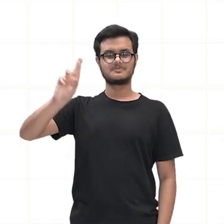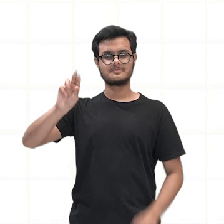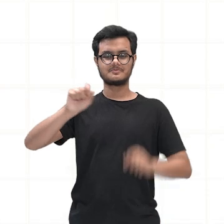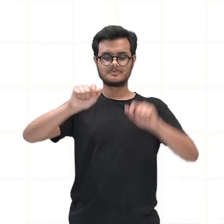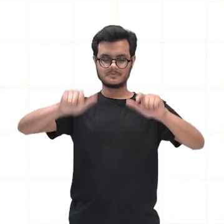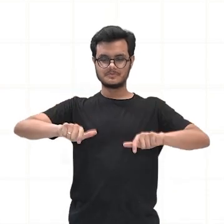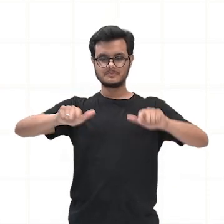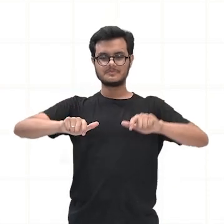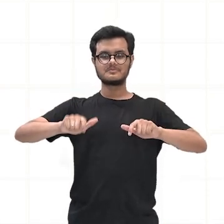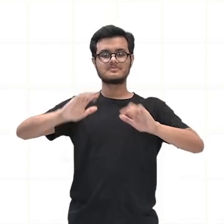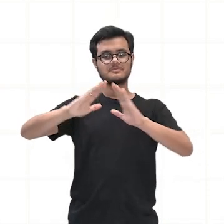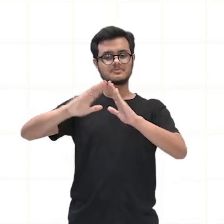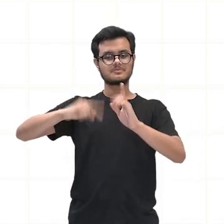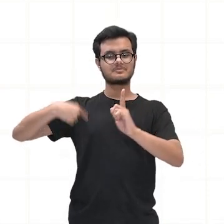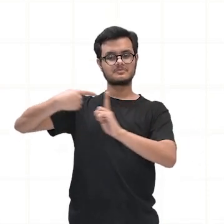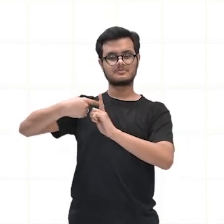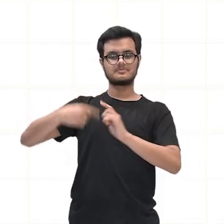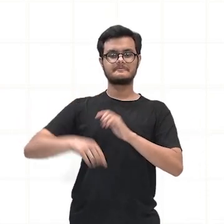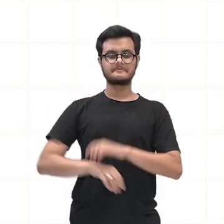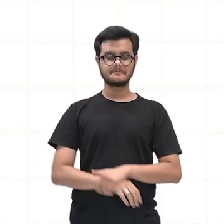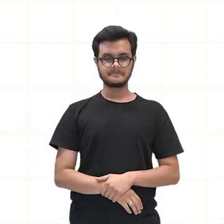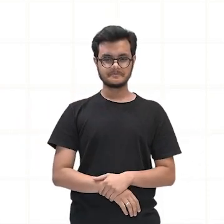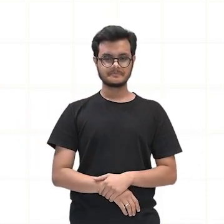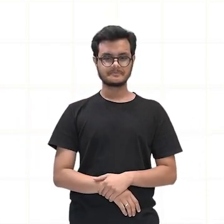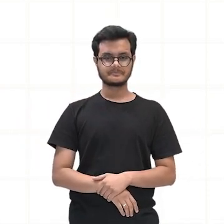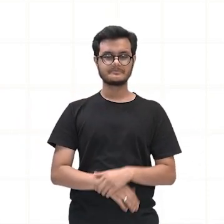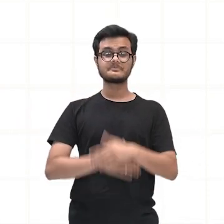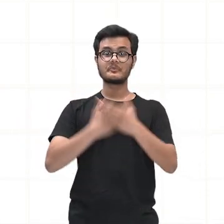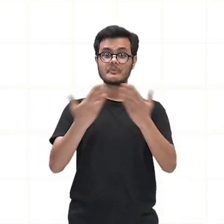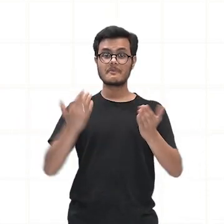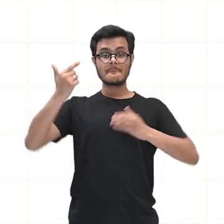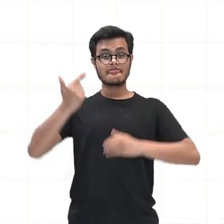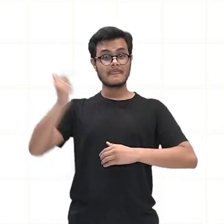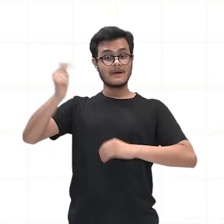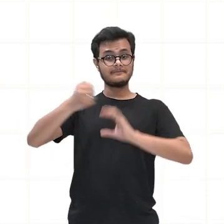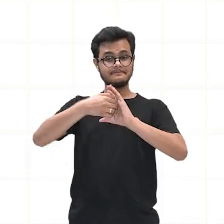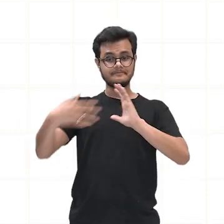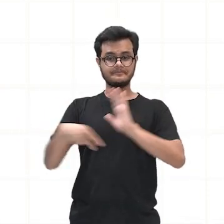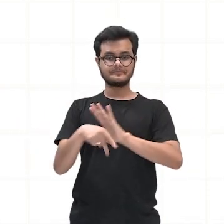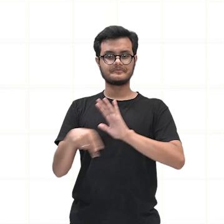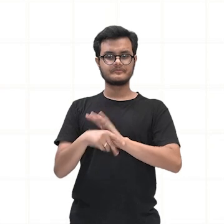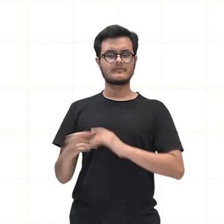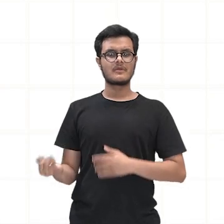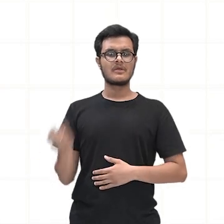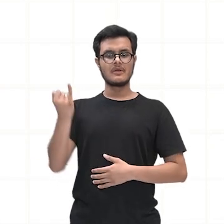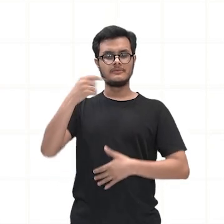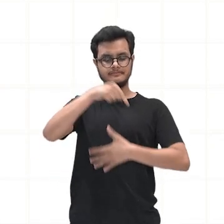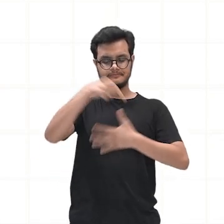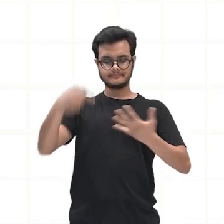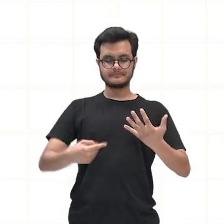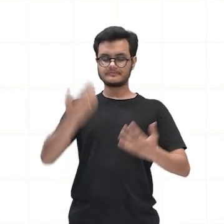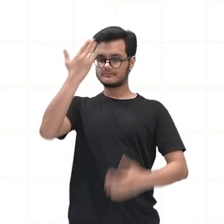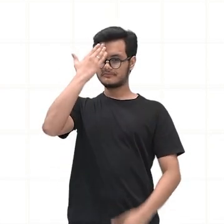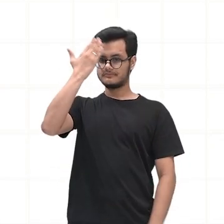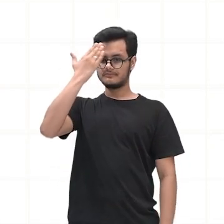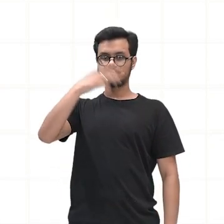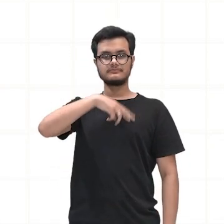da igreja. Outra característica interessante para a gente entender aí essa